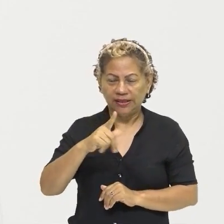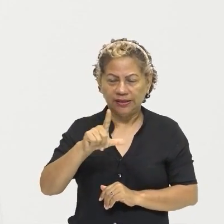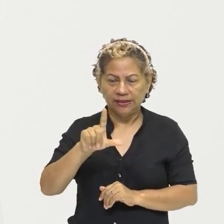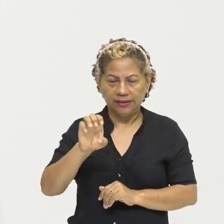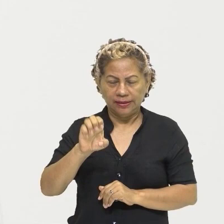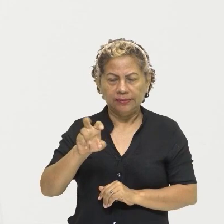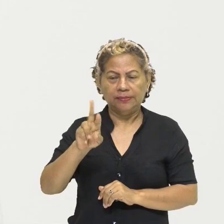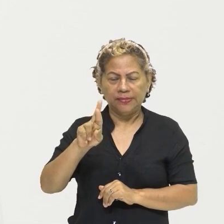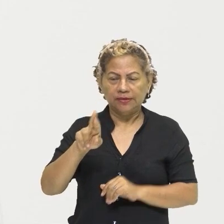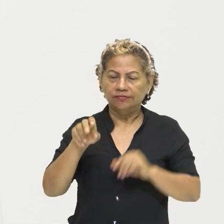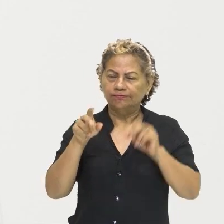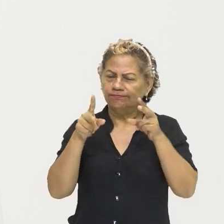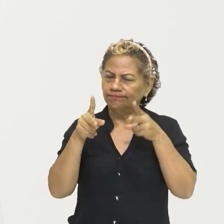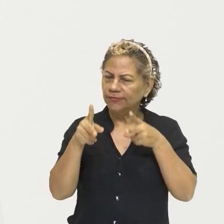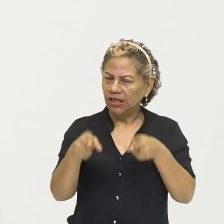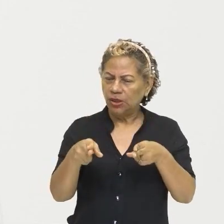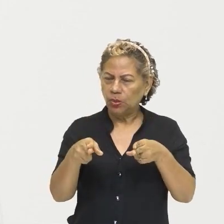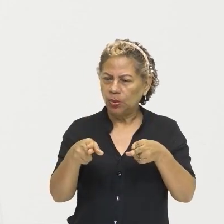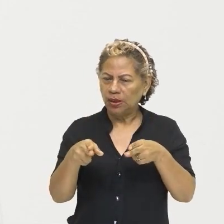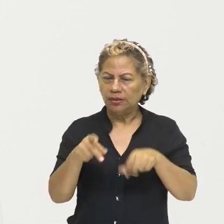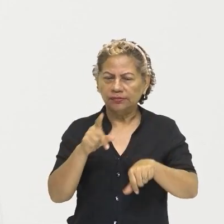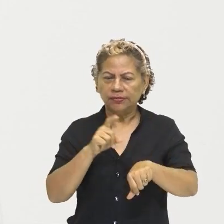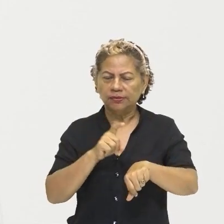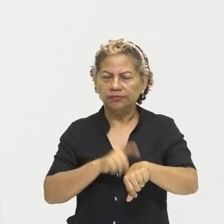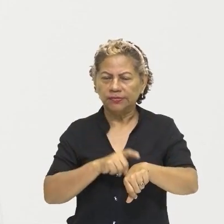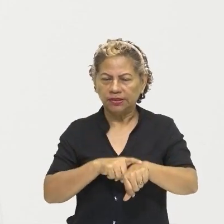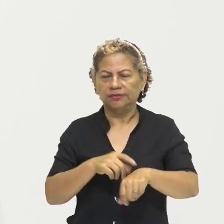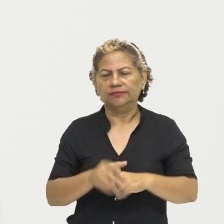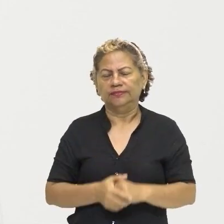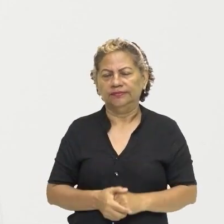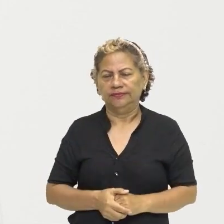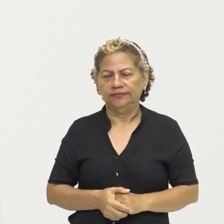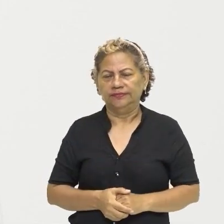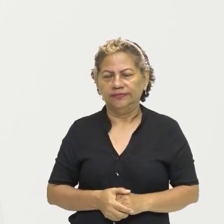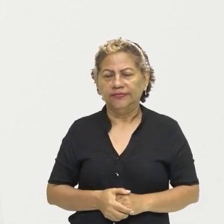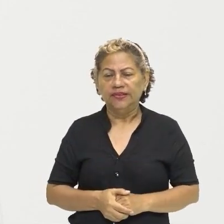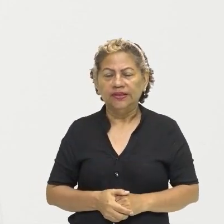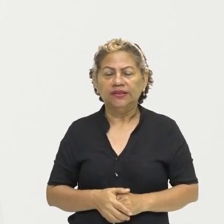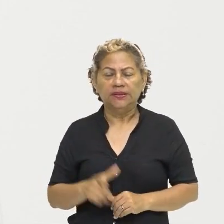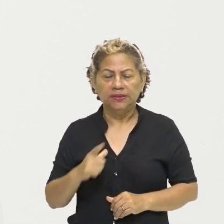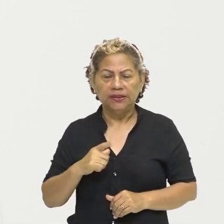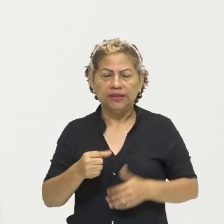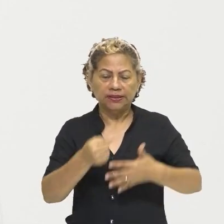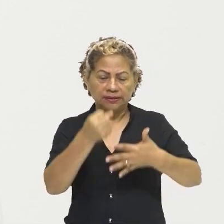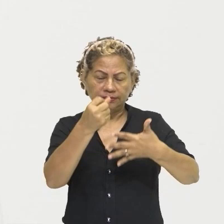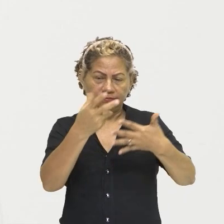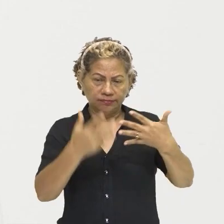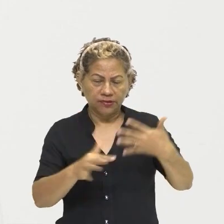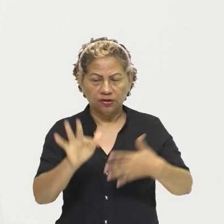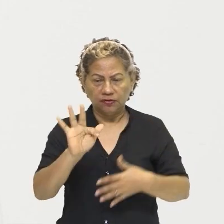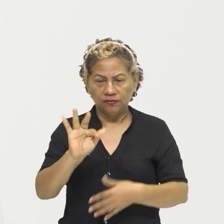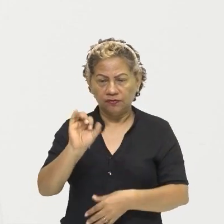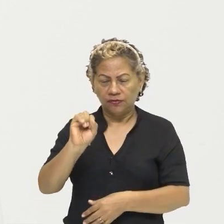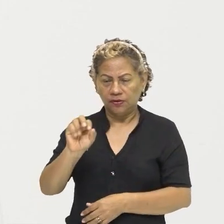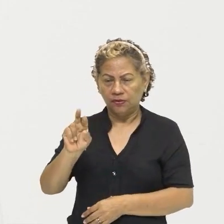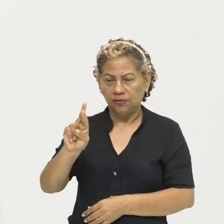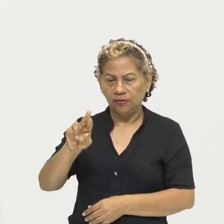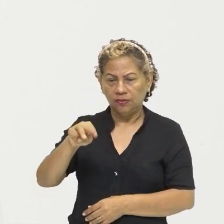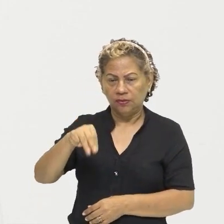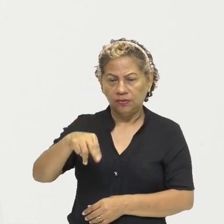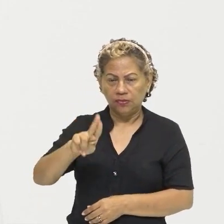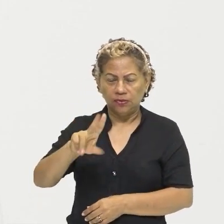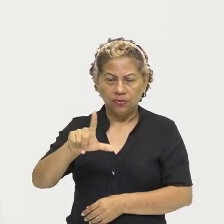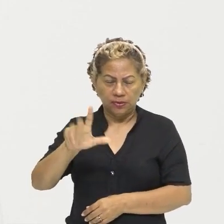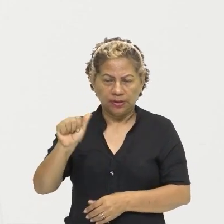em tempos iguais, em intervalos de tempos iguais. E a gente pode até escrever essa relação matemática aqui entre as áreas e